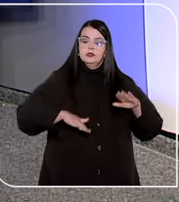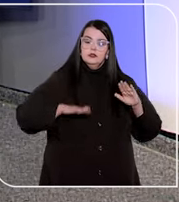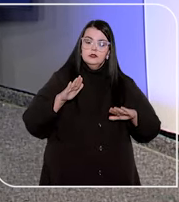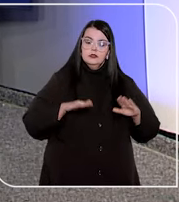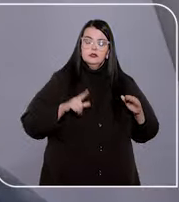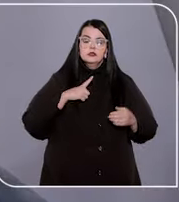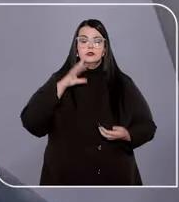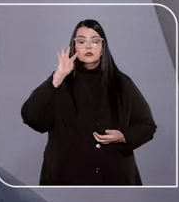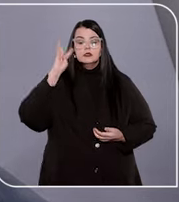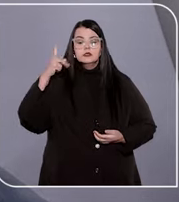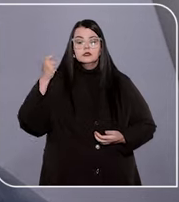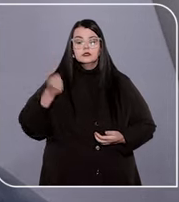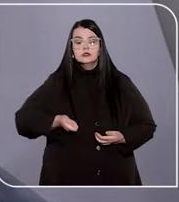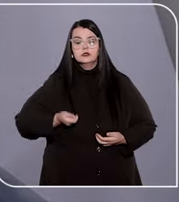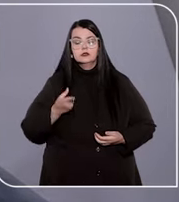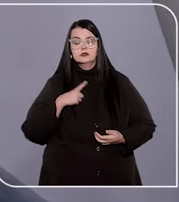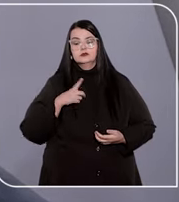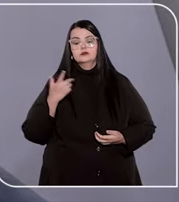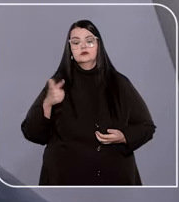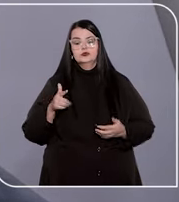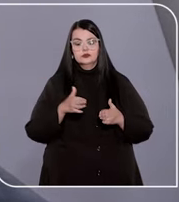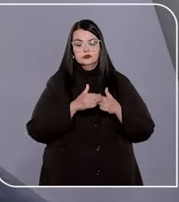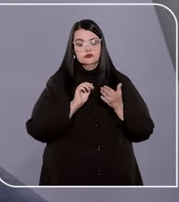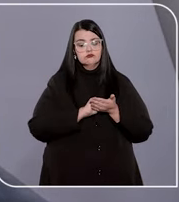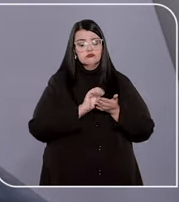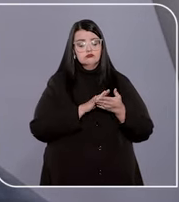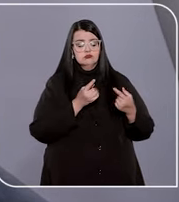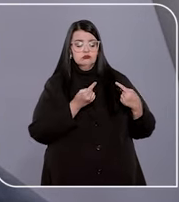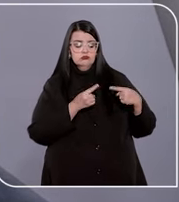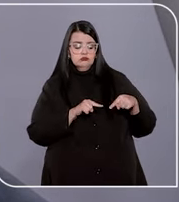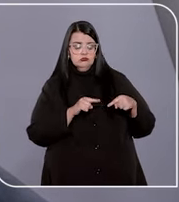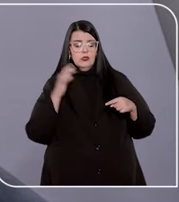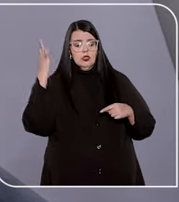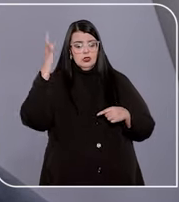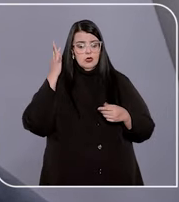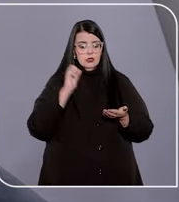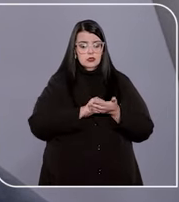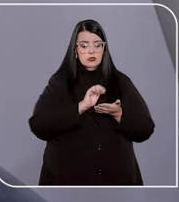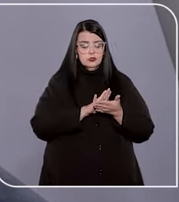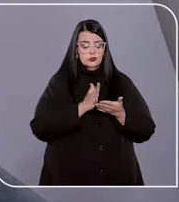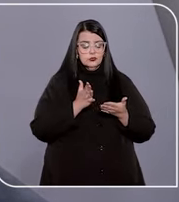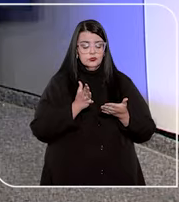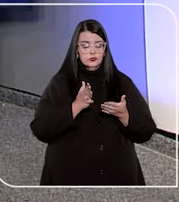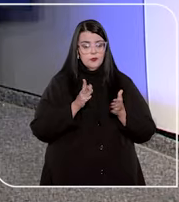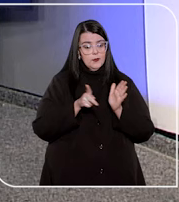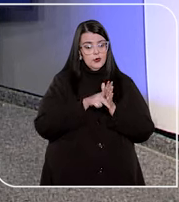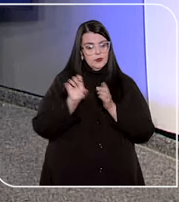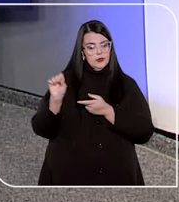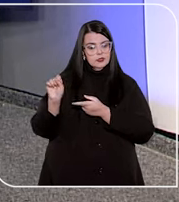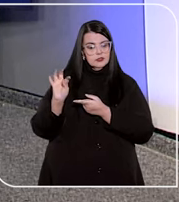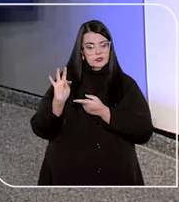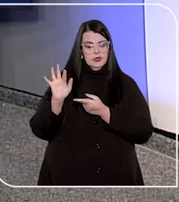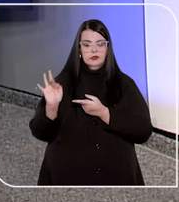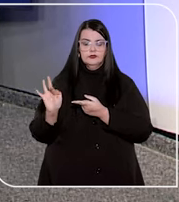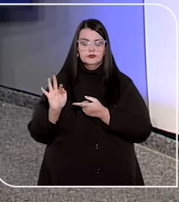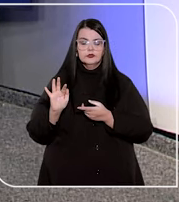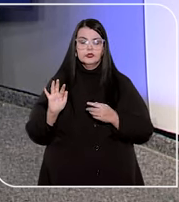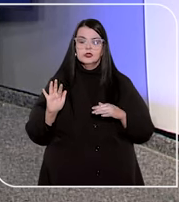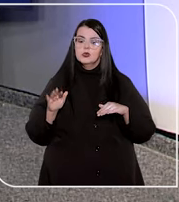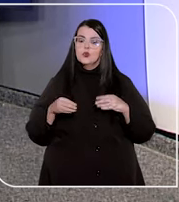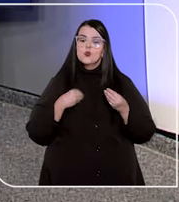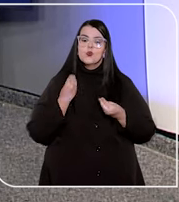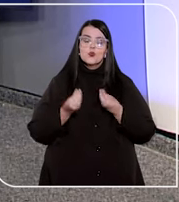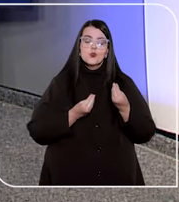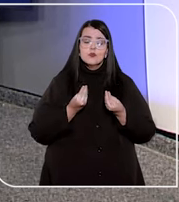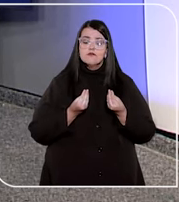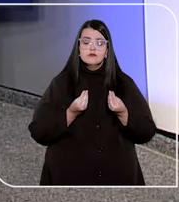o acórdão recorrido ele pode estar contrário à tese julgada em repercussão geral pelo Supremo. Nessa situação, o que que